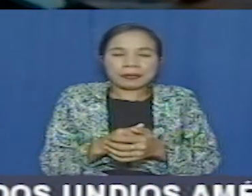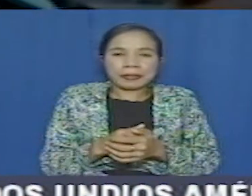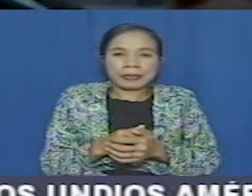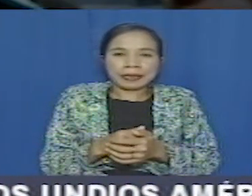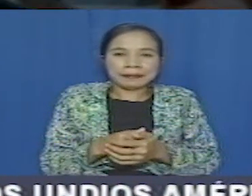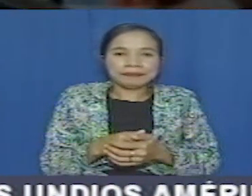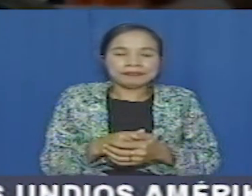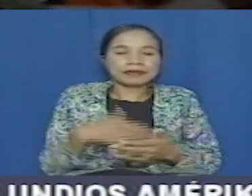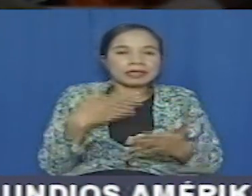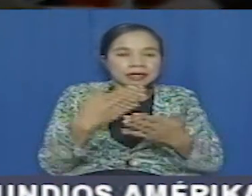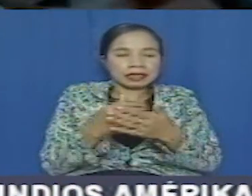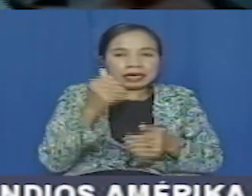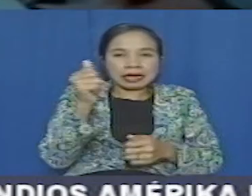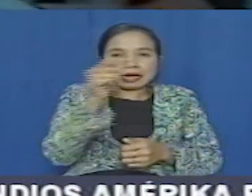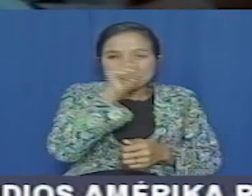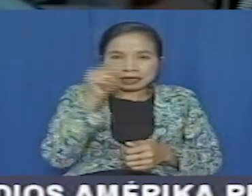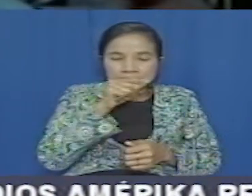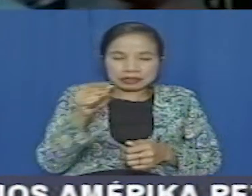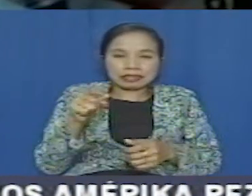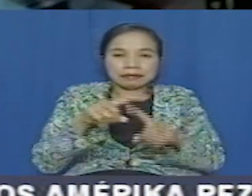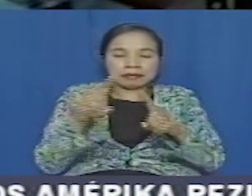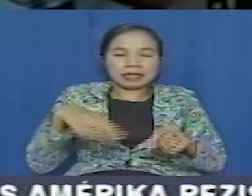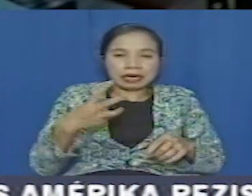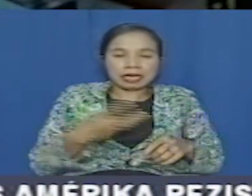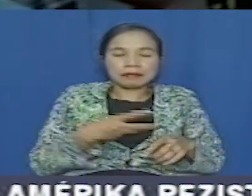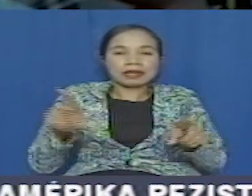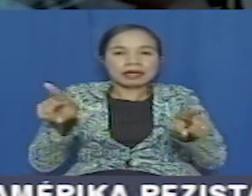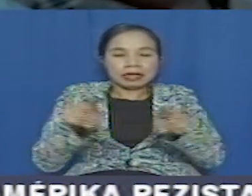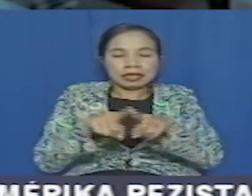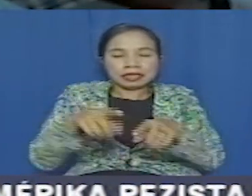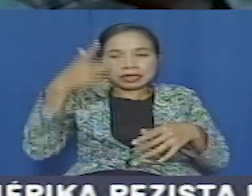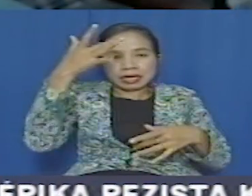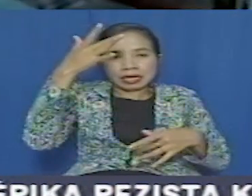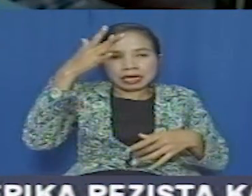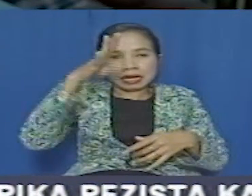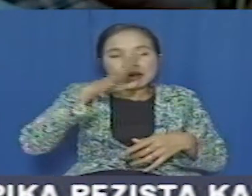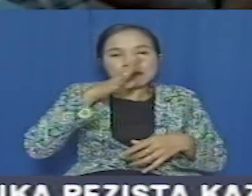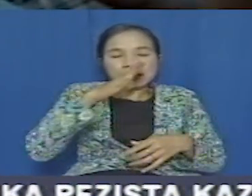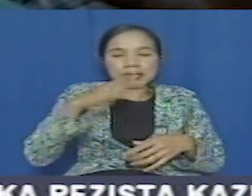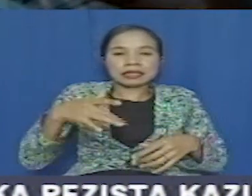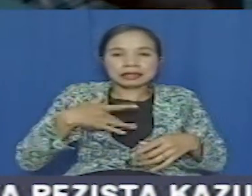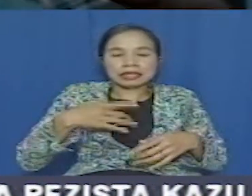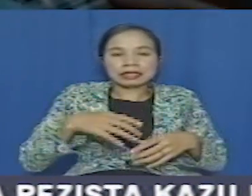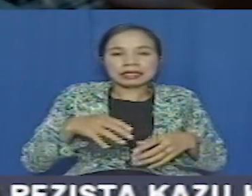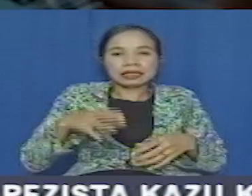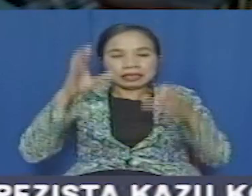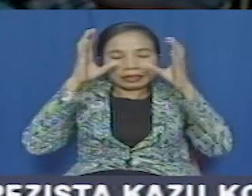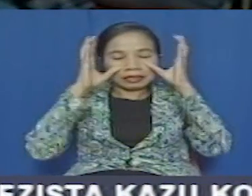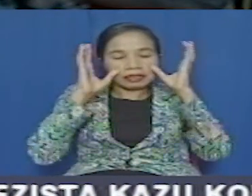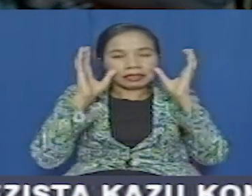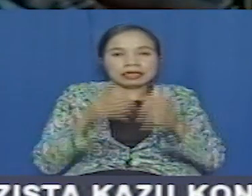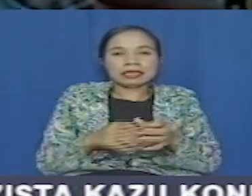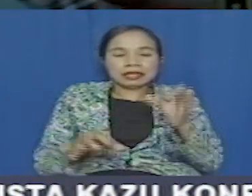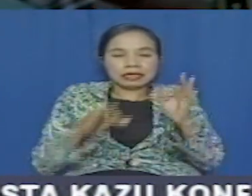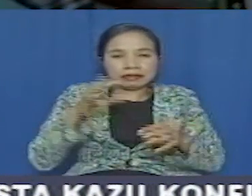dia kliu nema astrazeneca nebe aminu dari inanida ami triste tebes nebe depois ia fali partida idadi